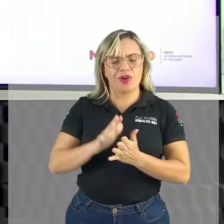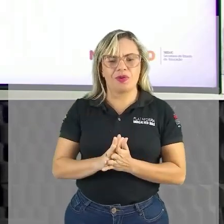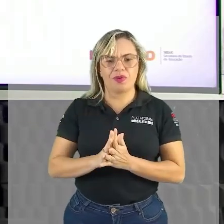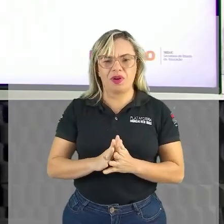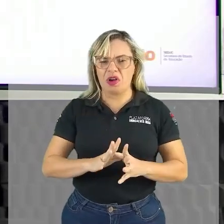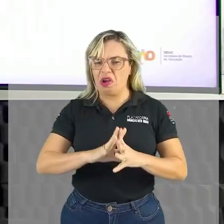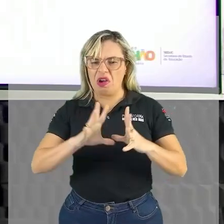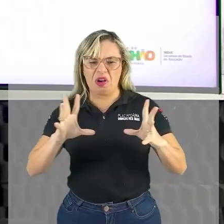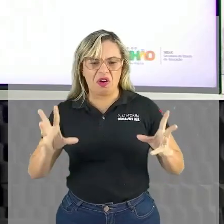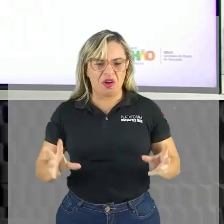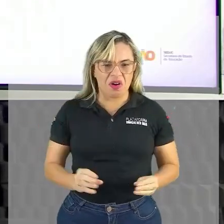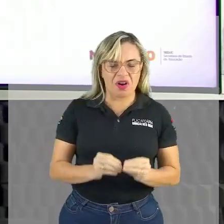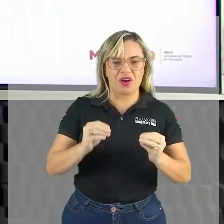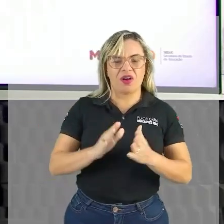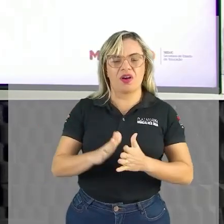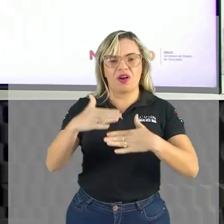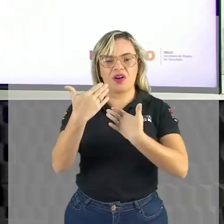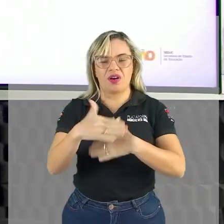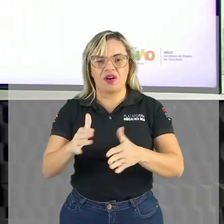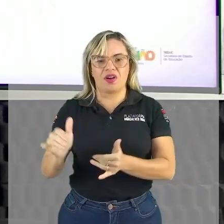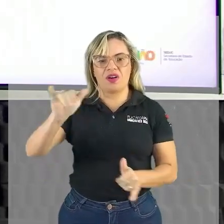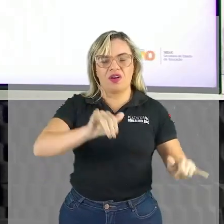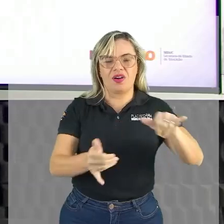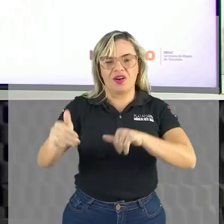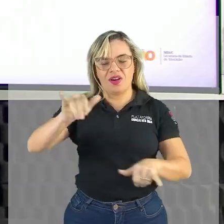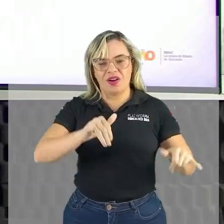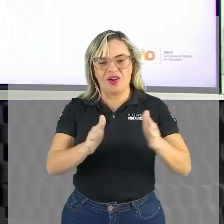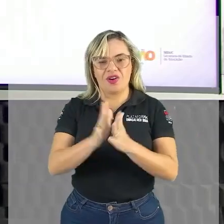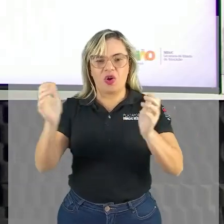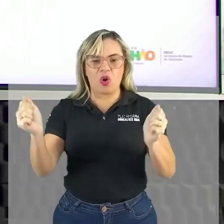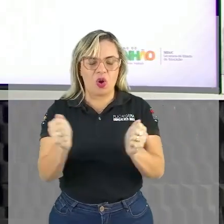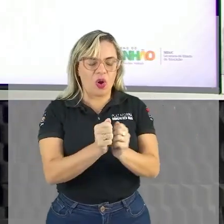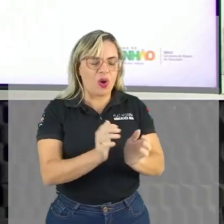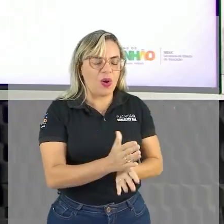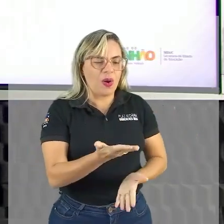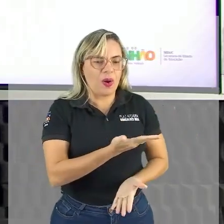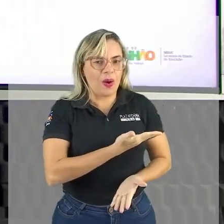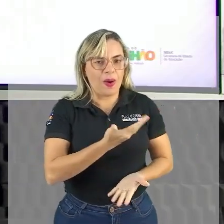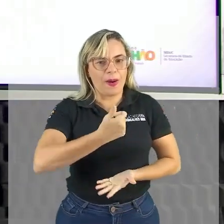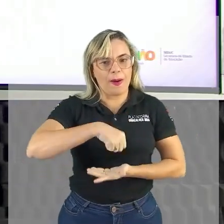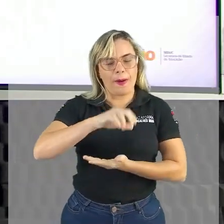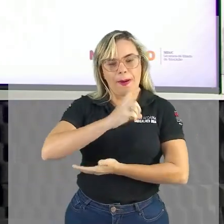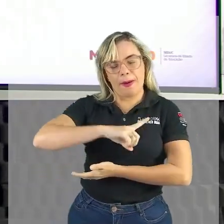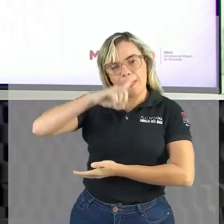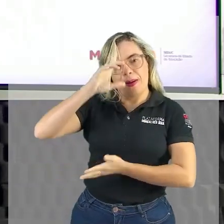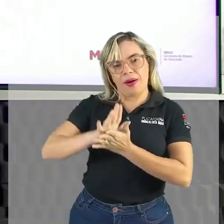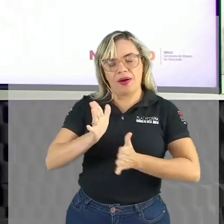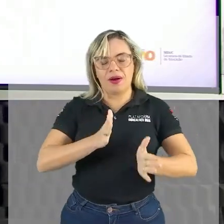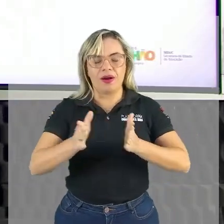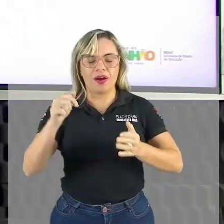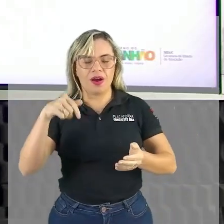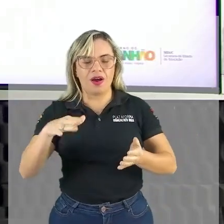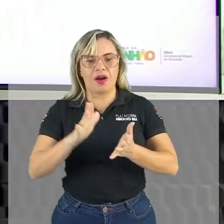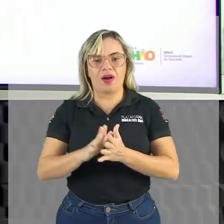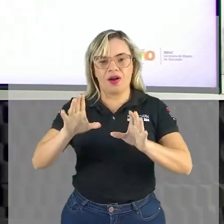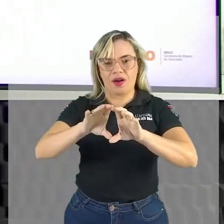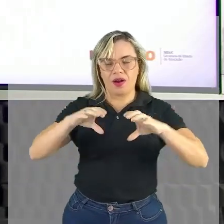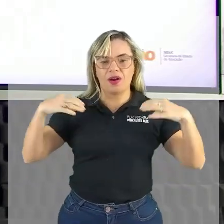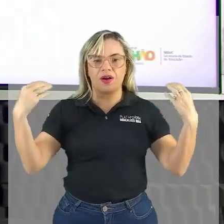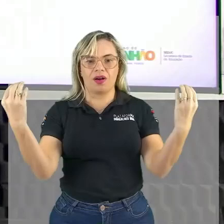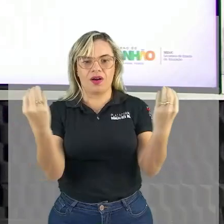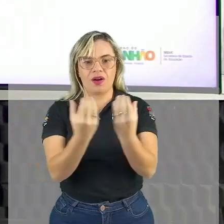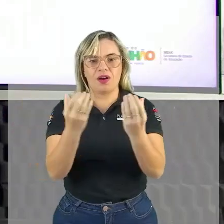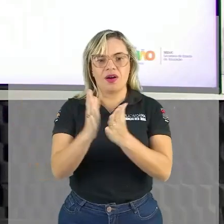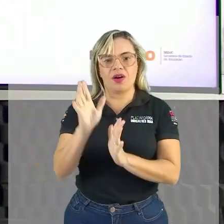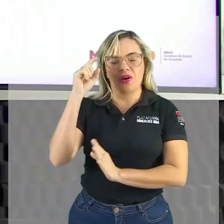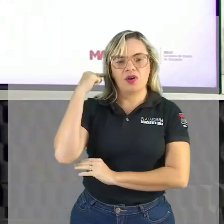química, beleza? Aqui comigo minha grande amiga Day, trazendo toda a acessibilidade para a comunidade surda.